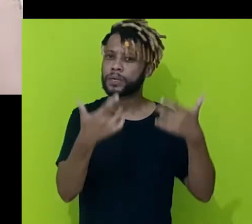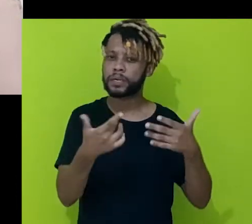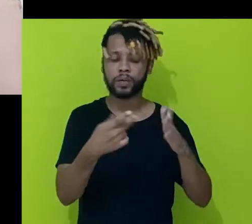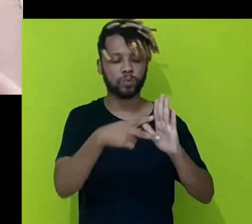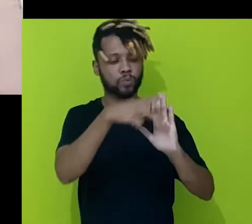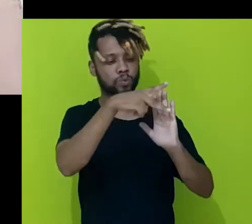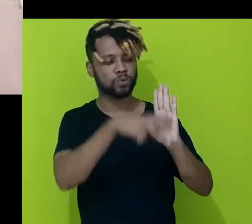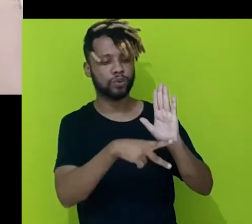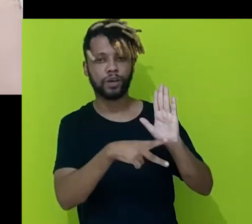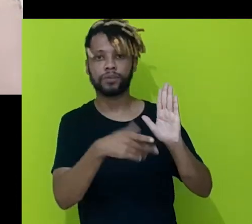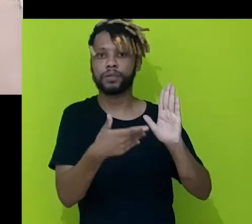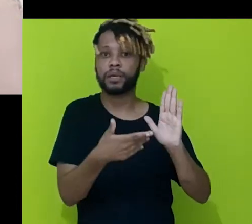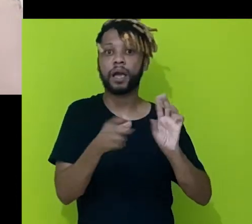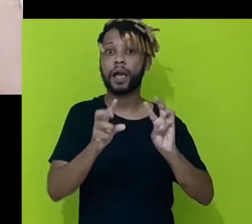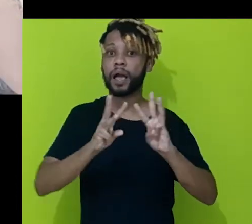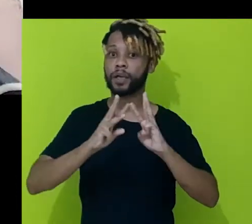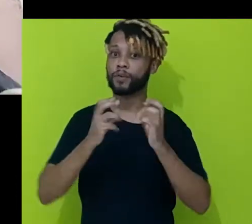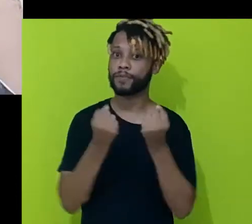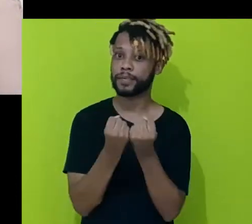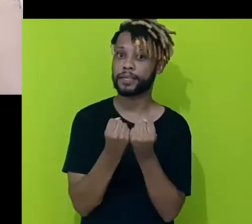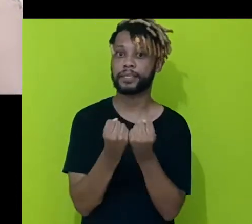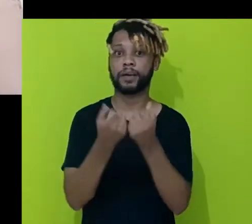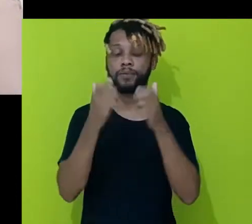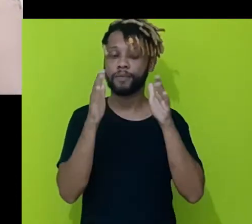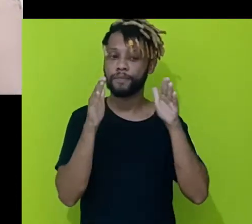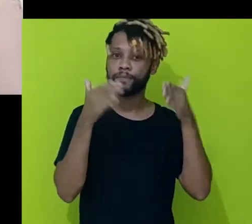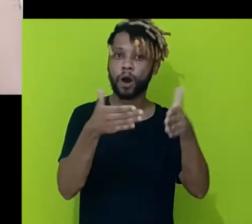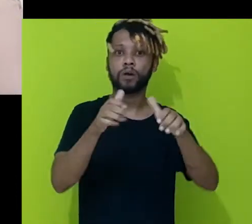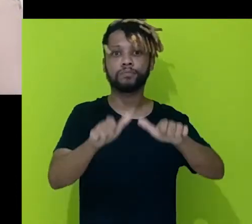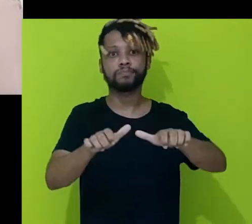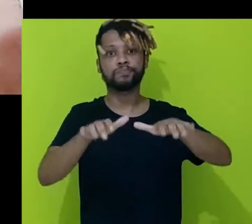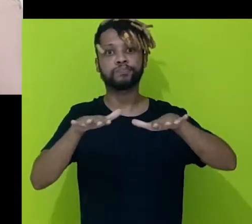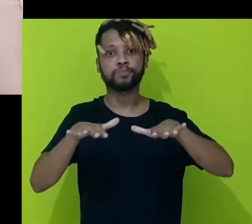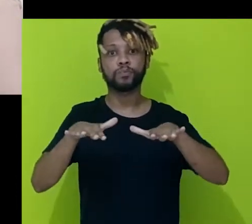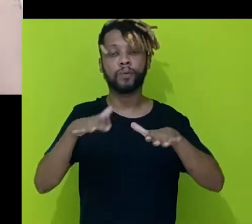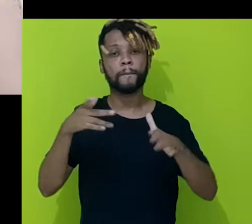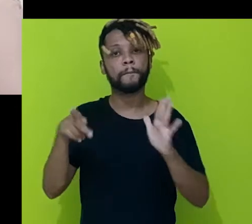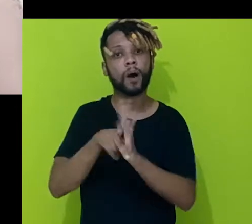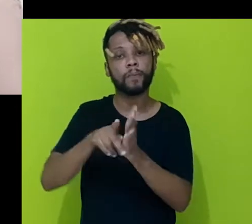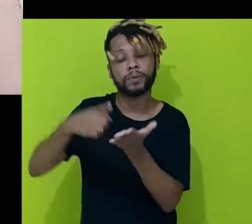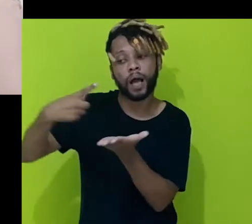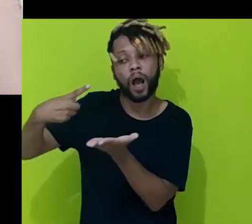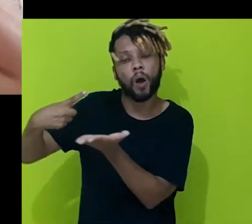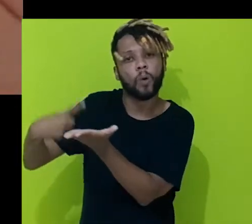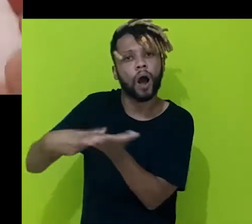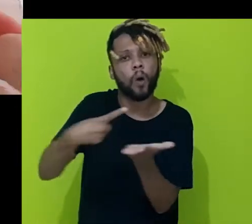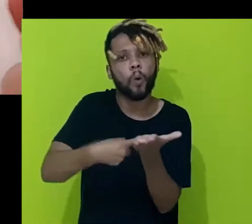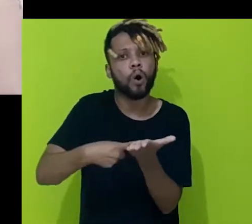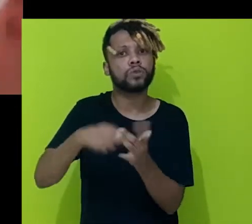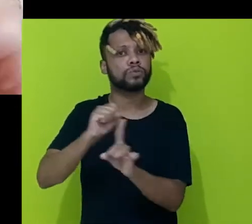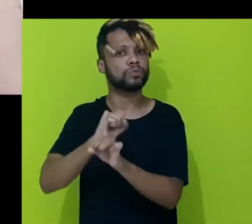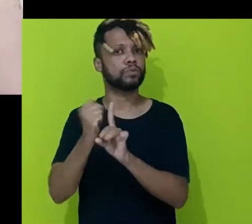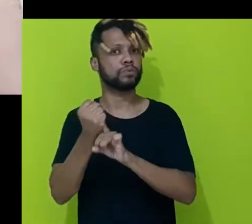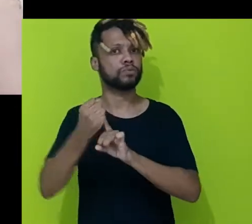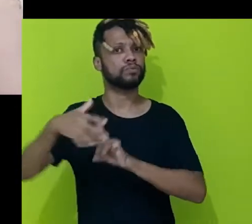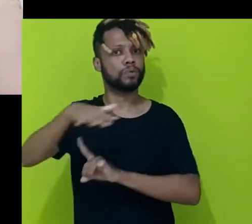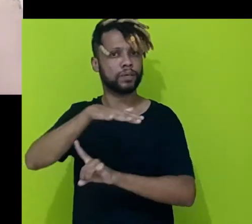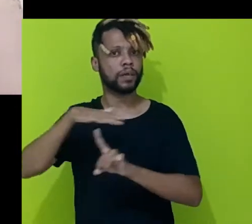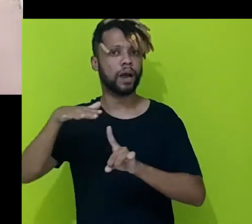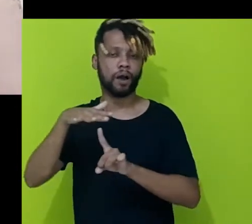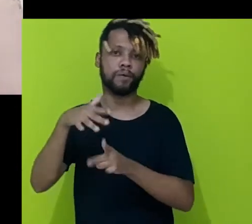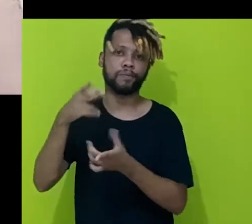elas serão dedicadas ao público da contrapartida social, mesmo que você tenha o